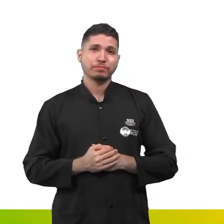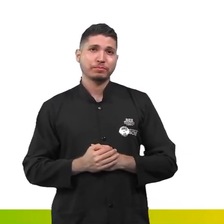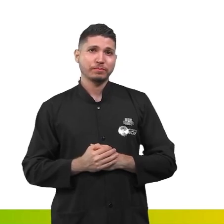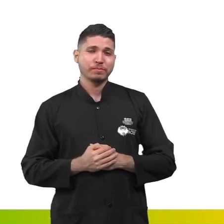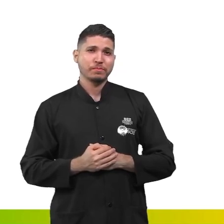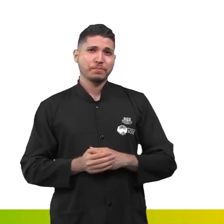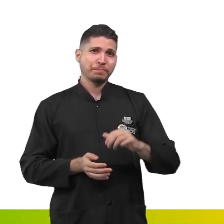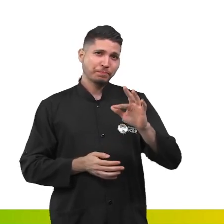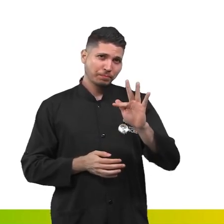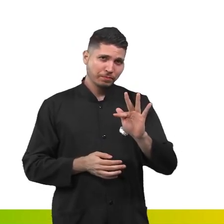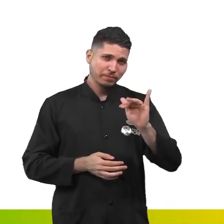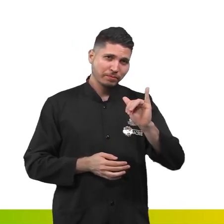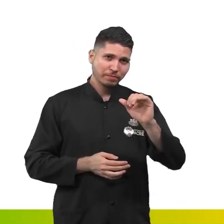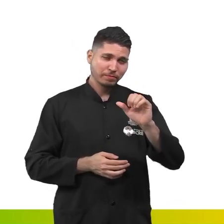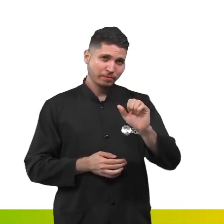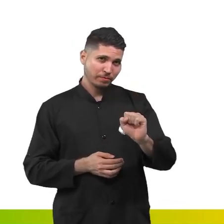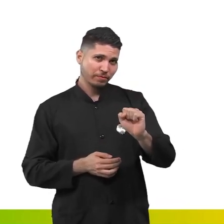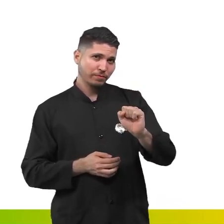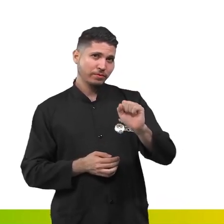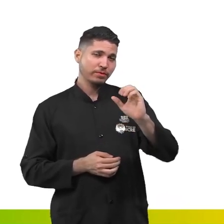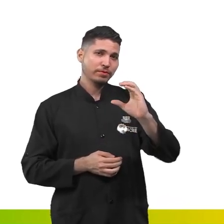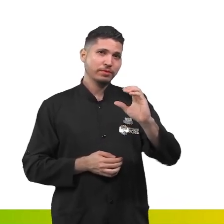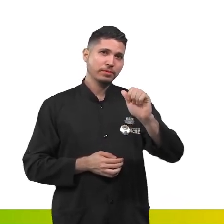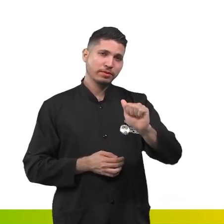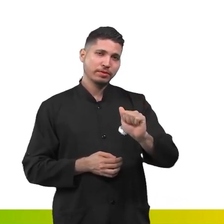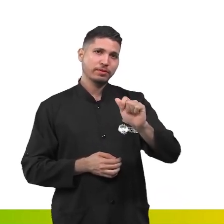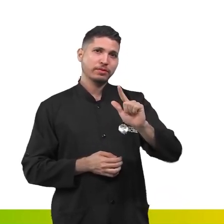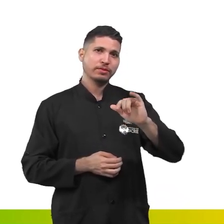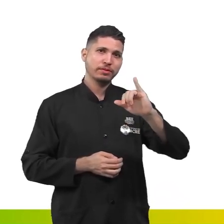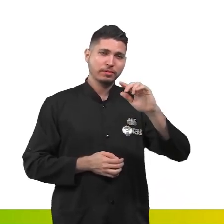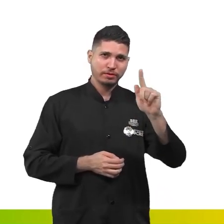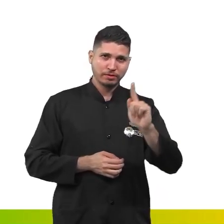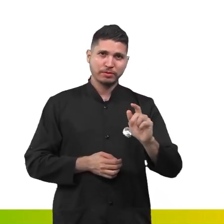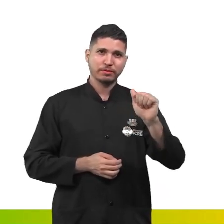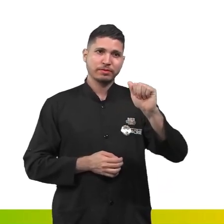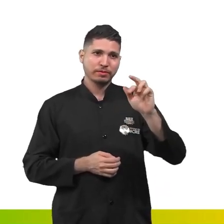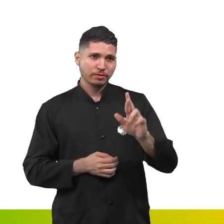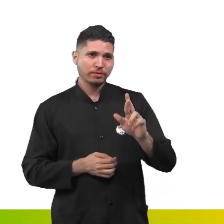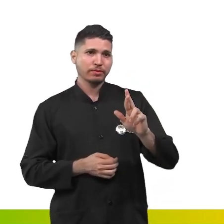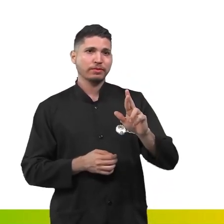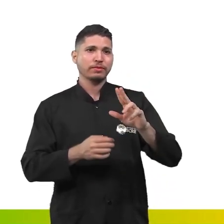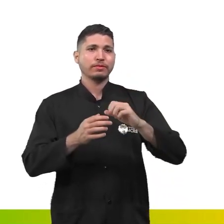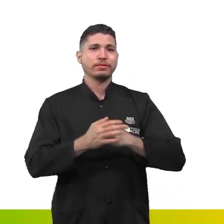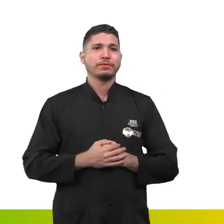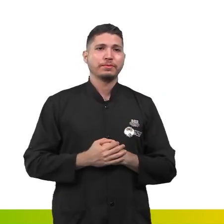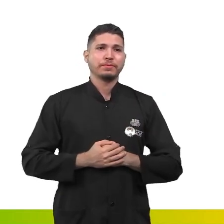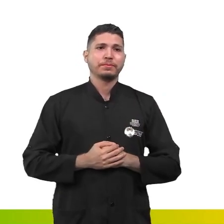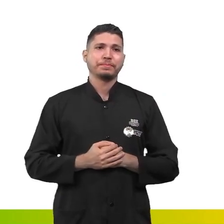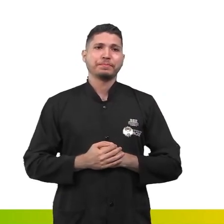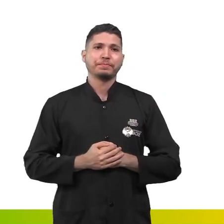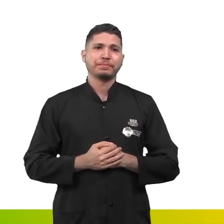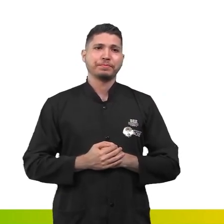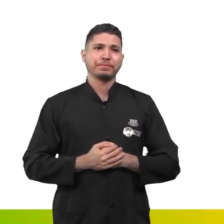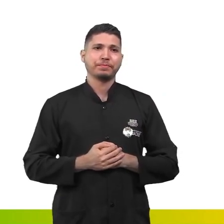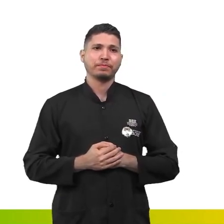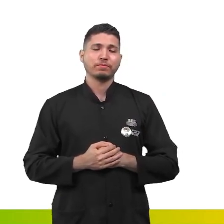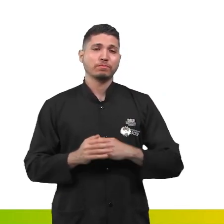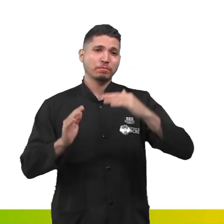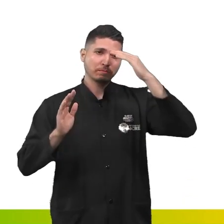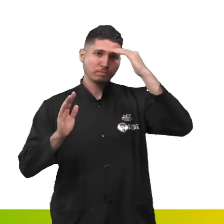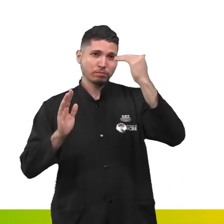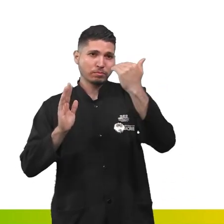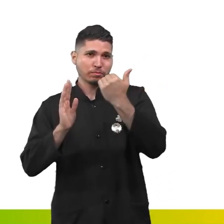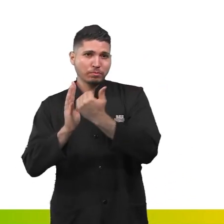é? Conscientização de sustentabilidade para promover o desenvolvimento sustentável e a economia verde